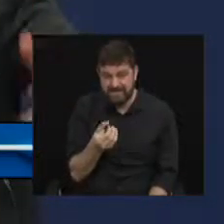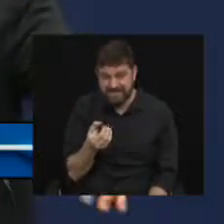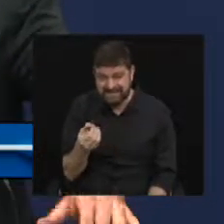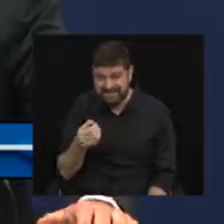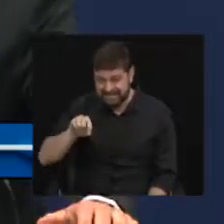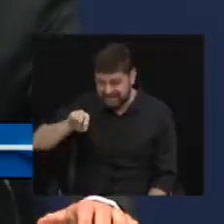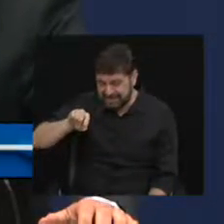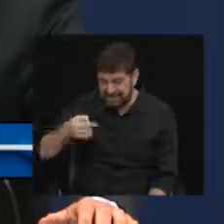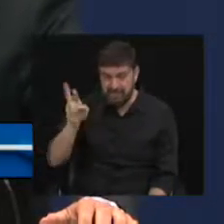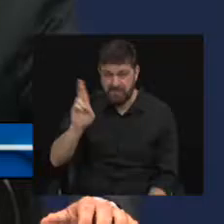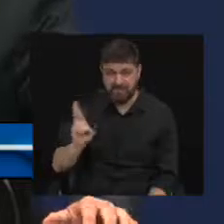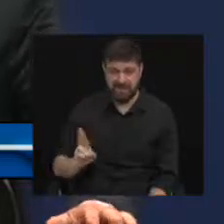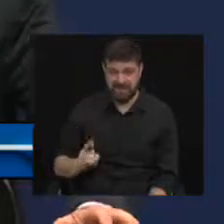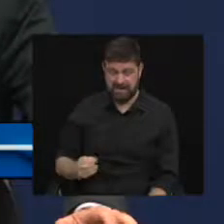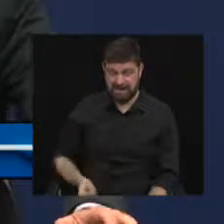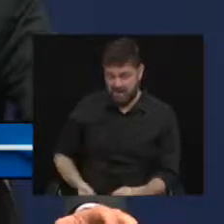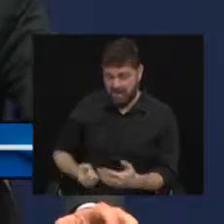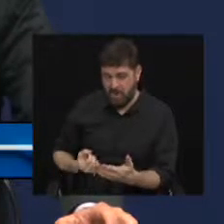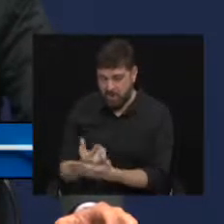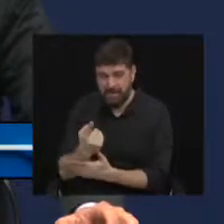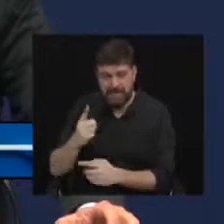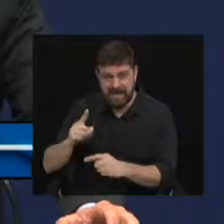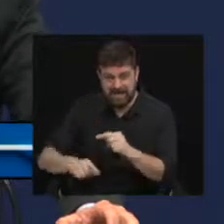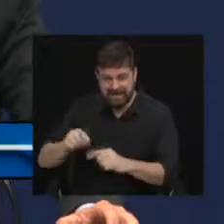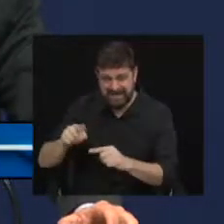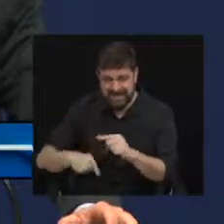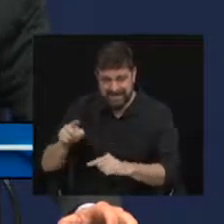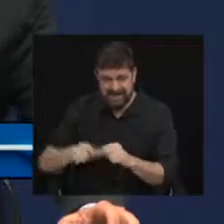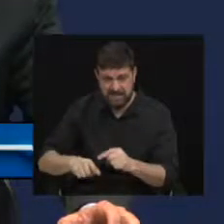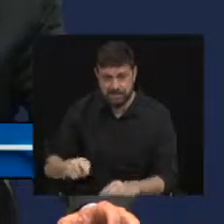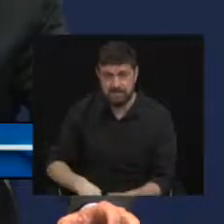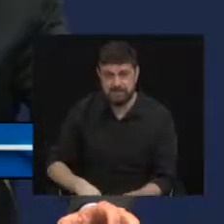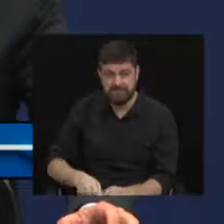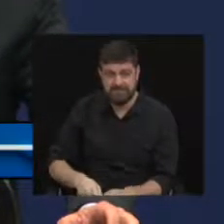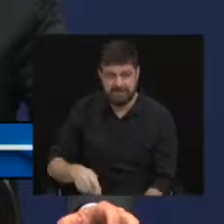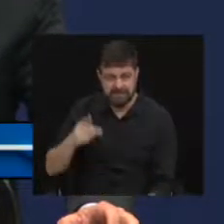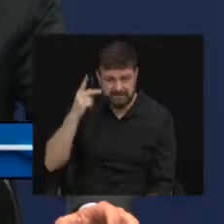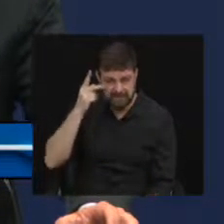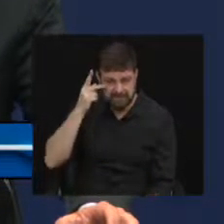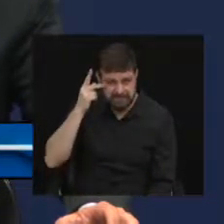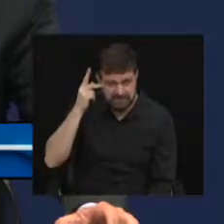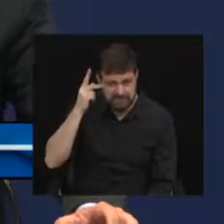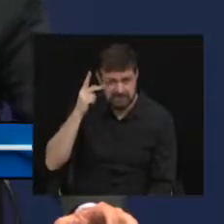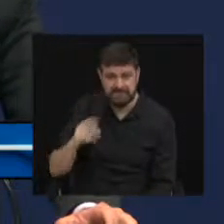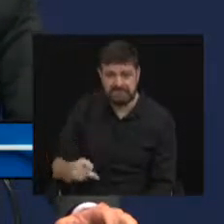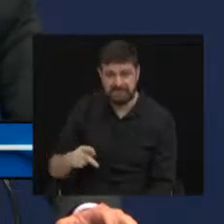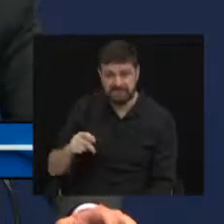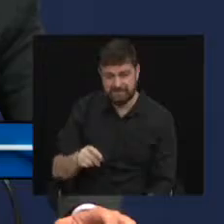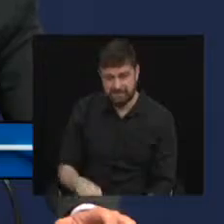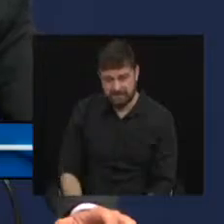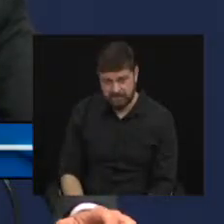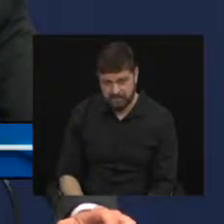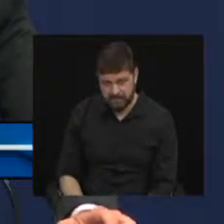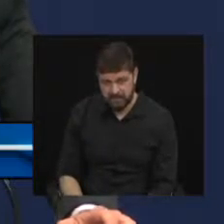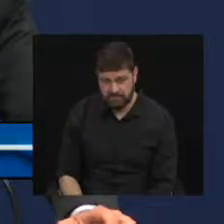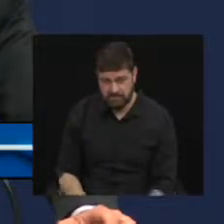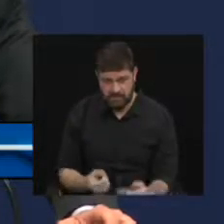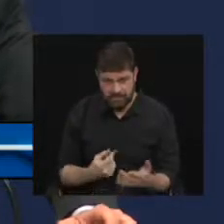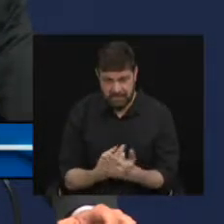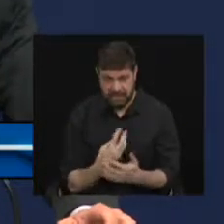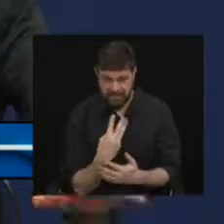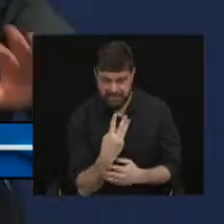governo. Então, investe mal o dinheiro da educação. E eu desafio os vereadores a virem aqui e dizer o contrário